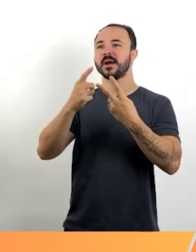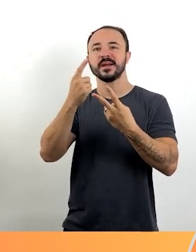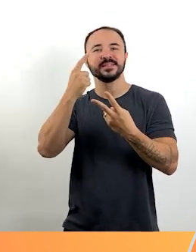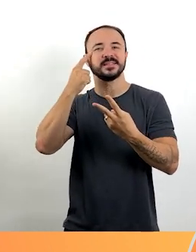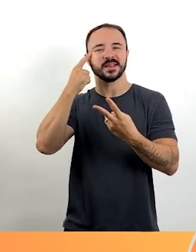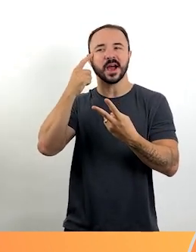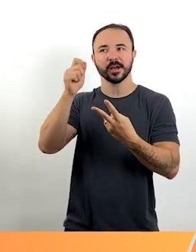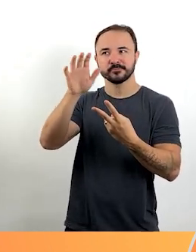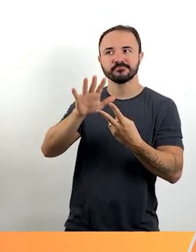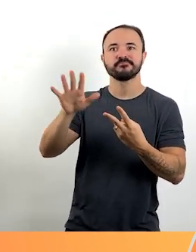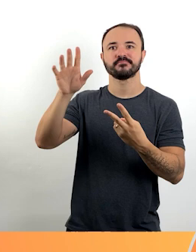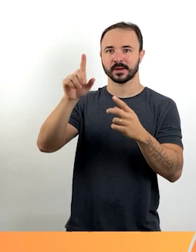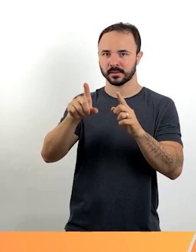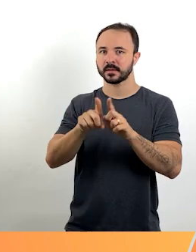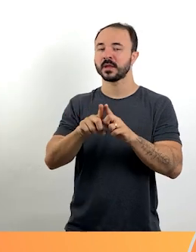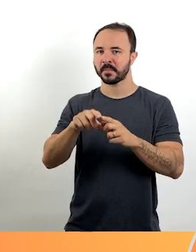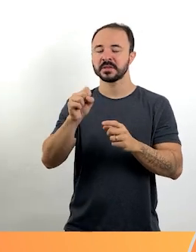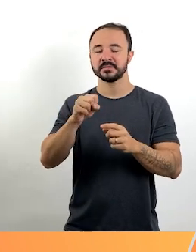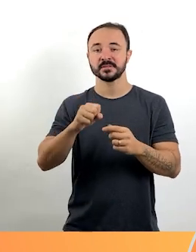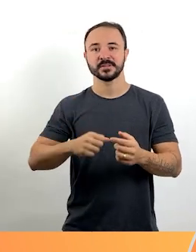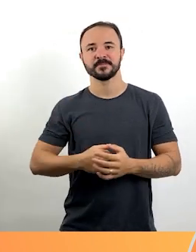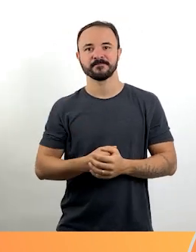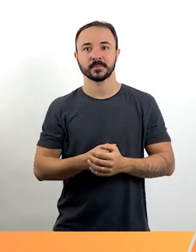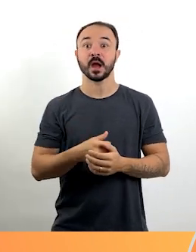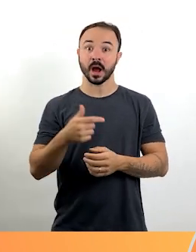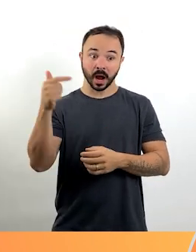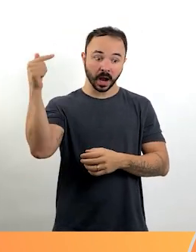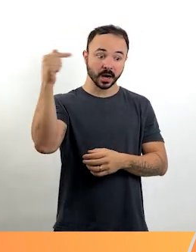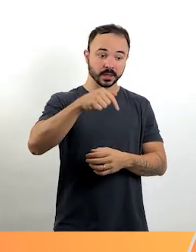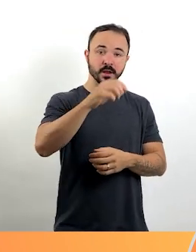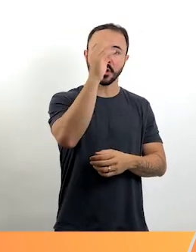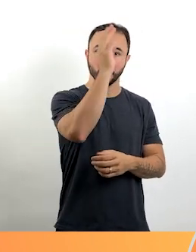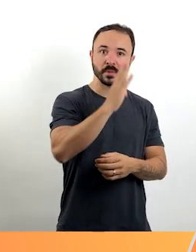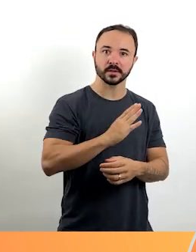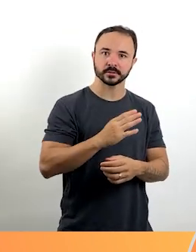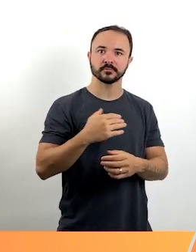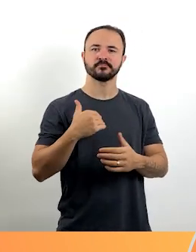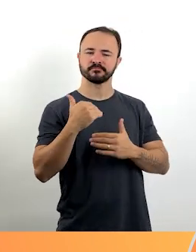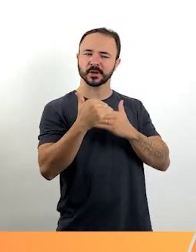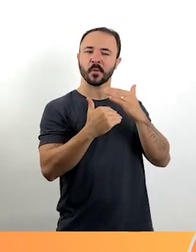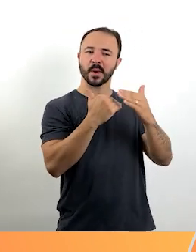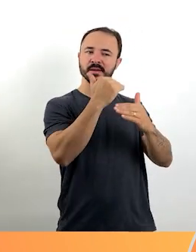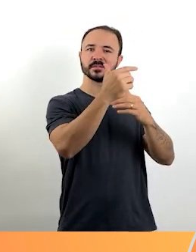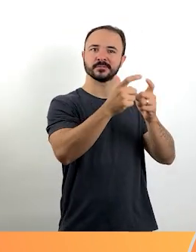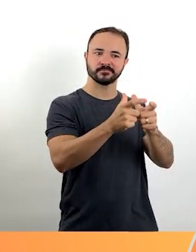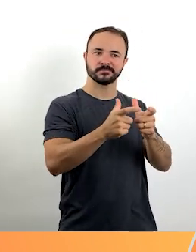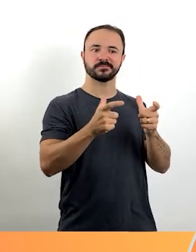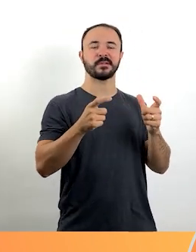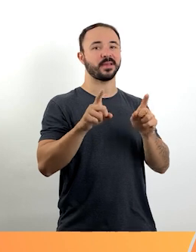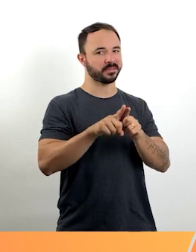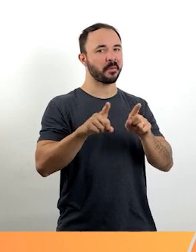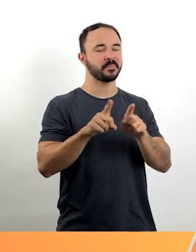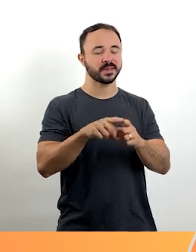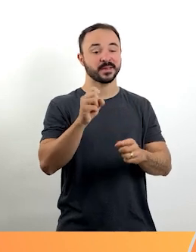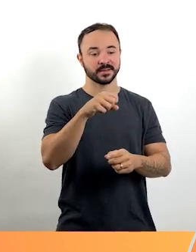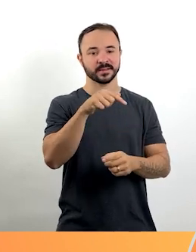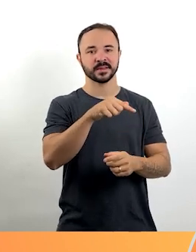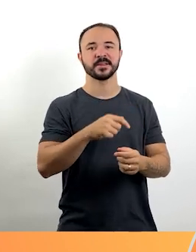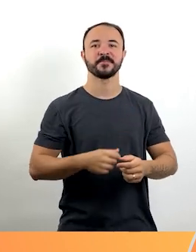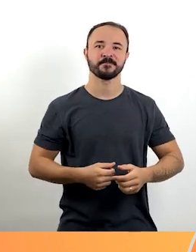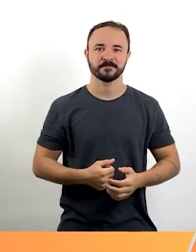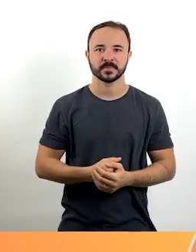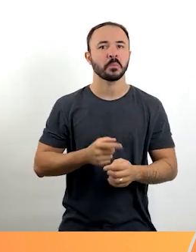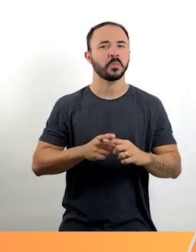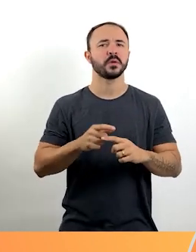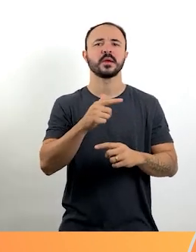certo? Dentro da nossa comunidade ele começa a ganhar essa força, esse atrativo por ser,